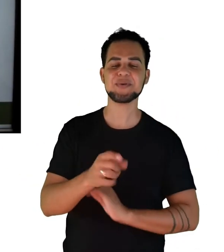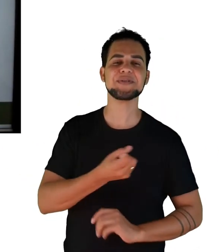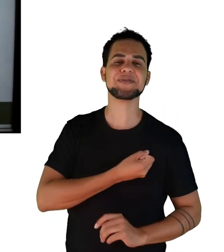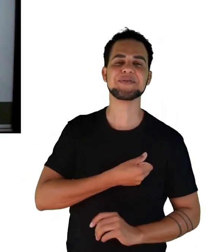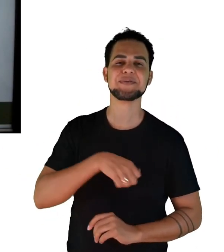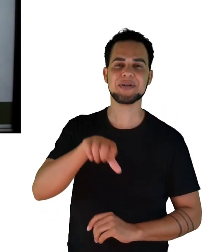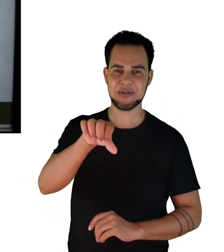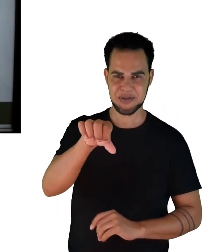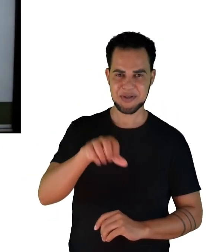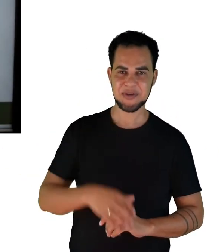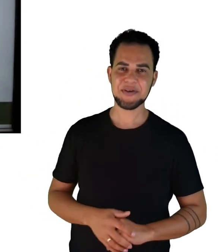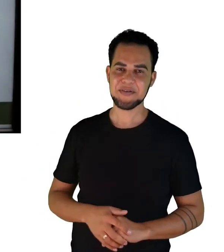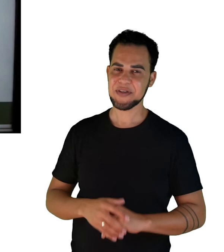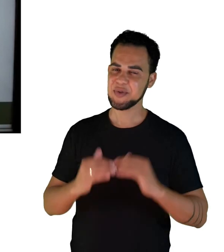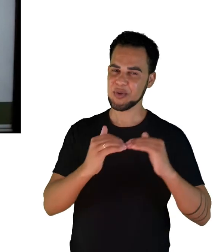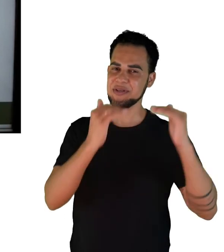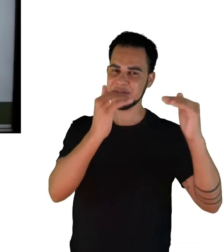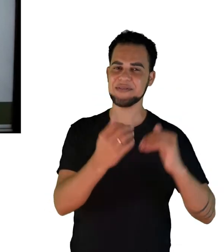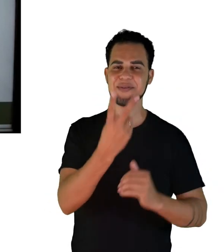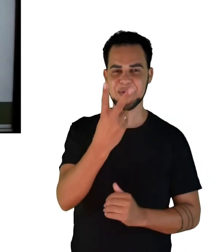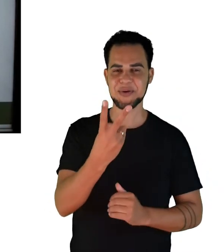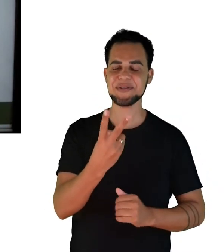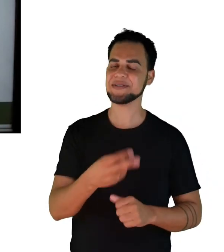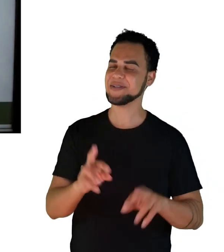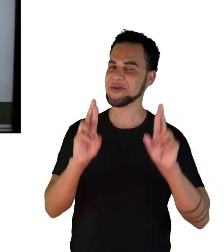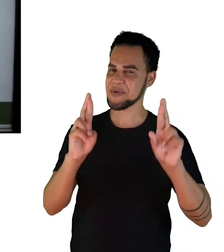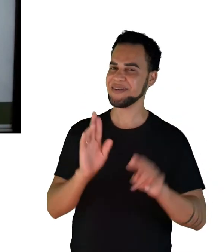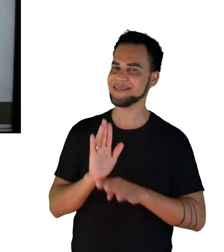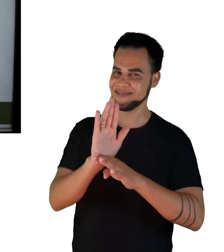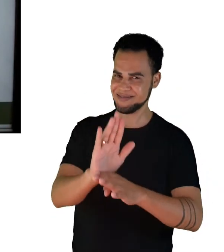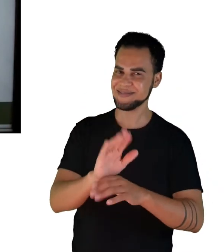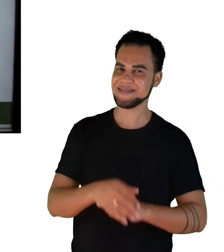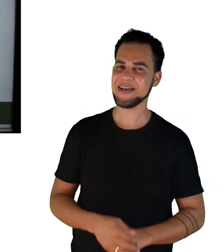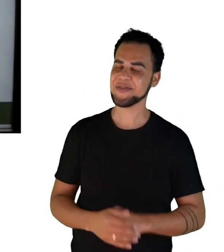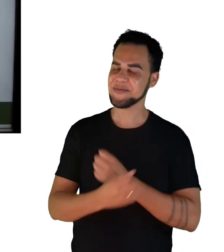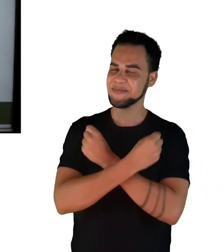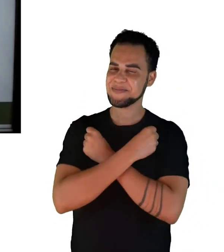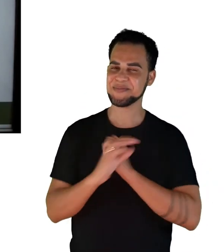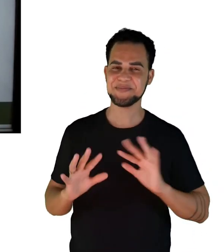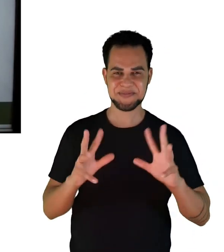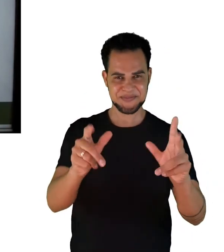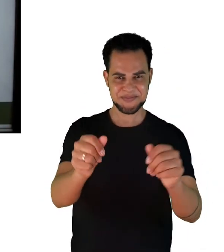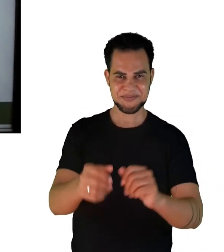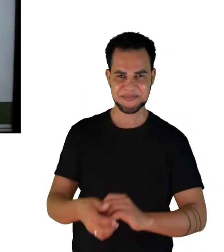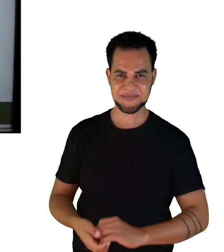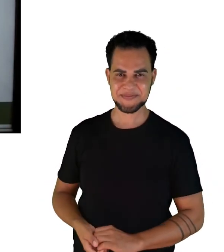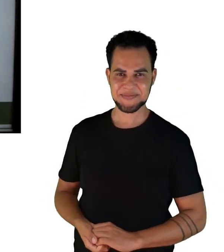número 9, do nível 2. Espero ter contribuído. Um forte abraço a todos.